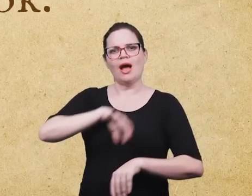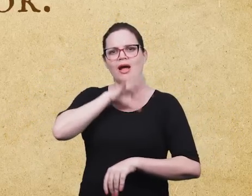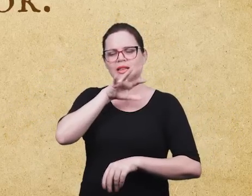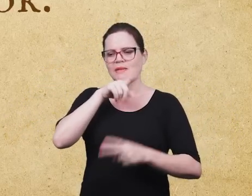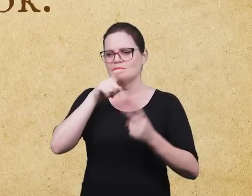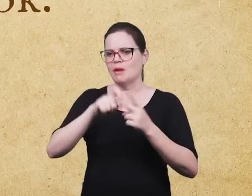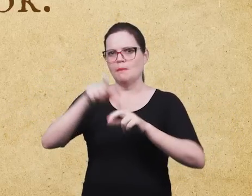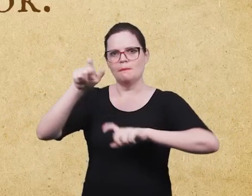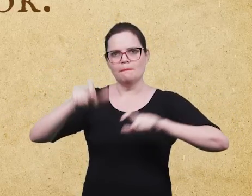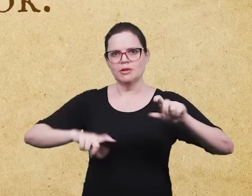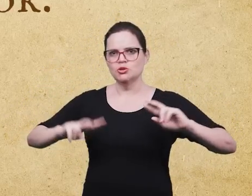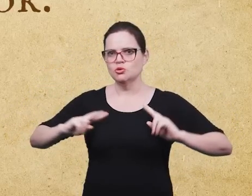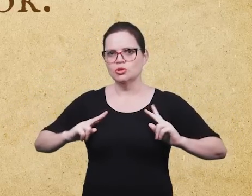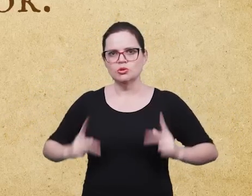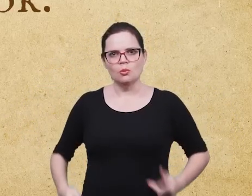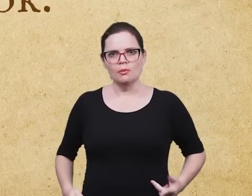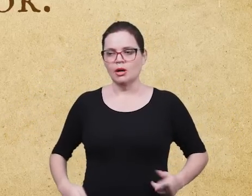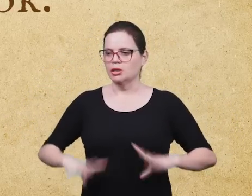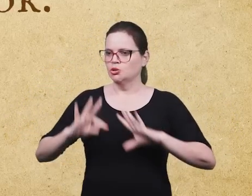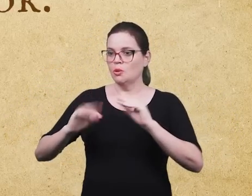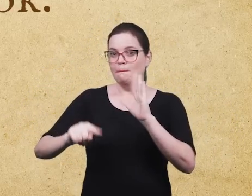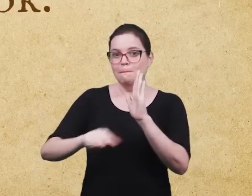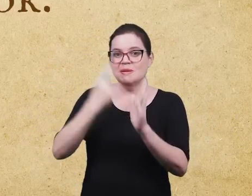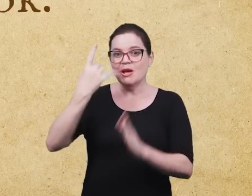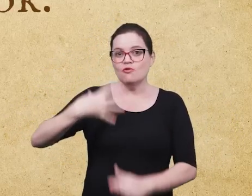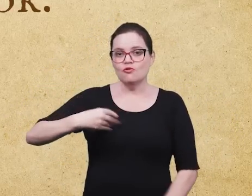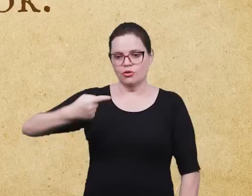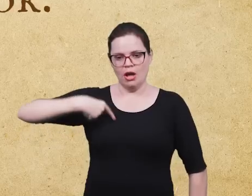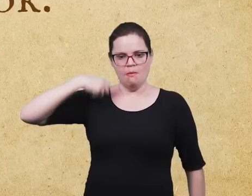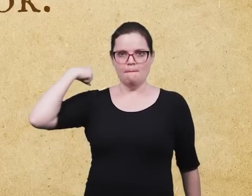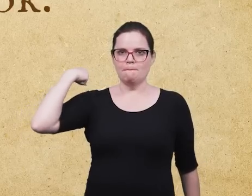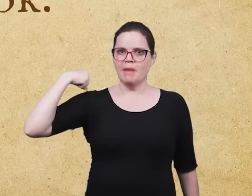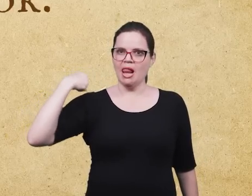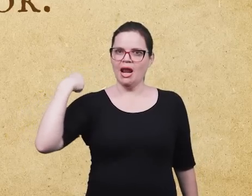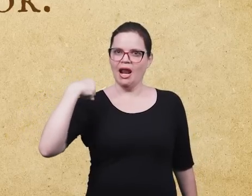Animais, homens e até animais, sobre